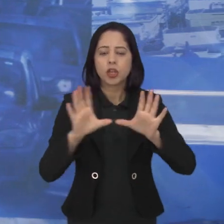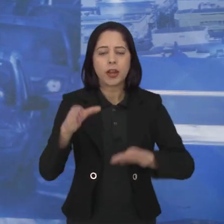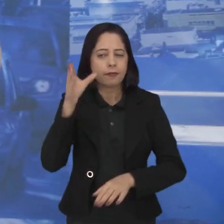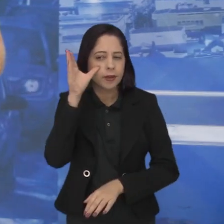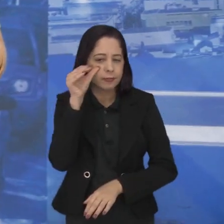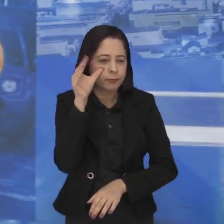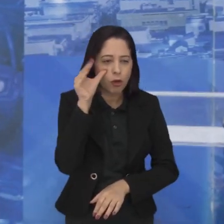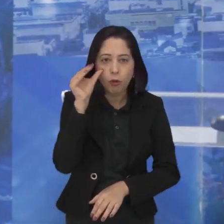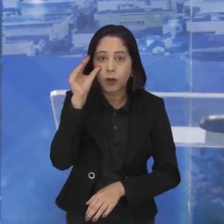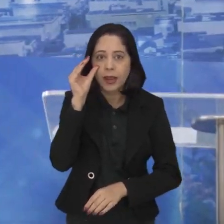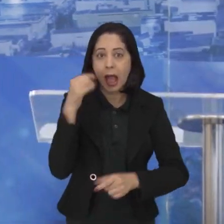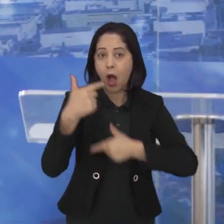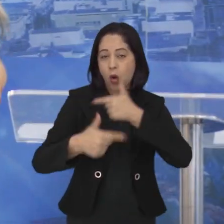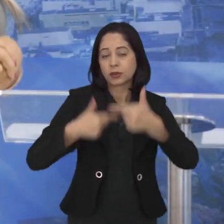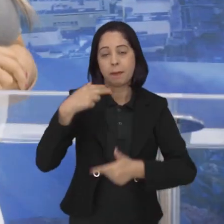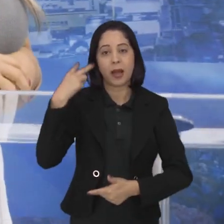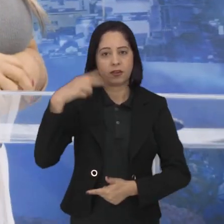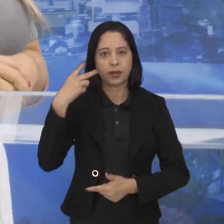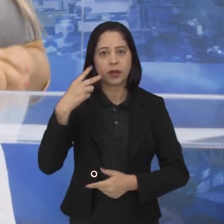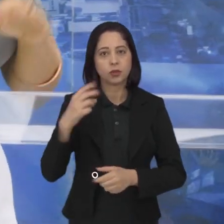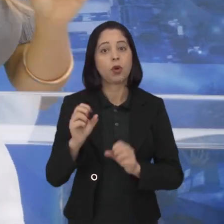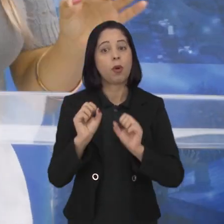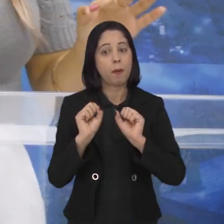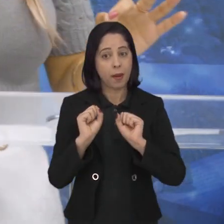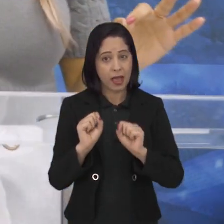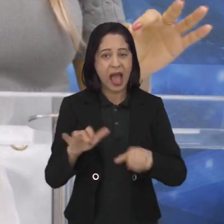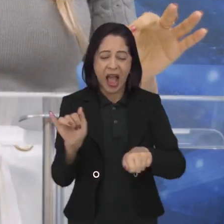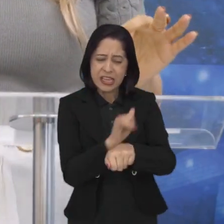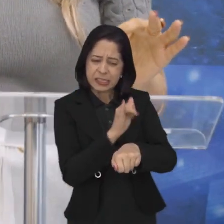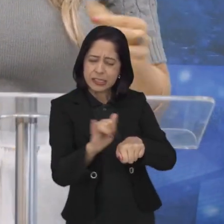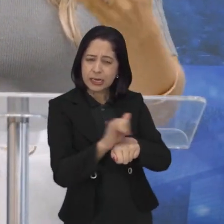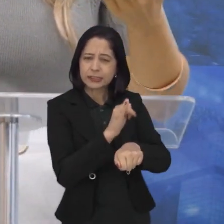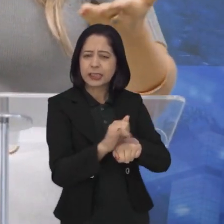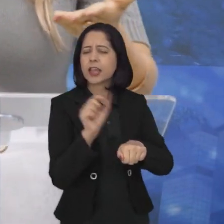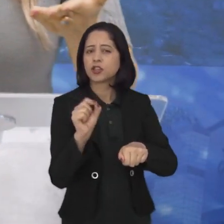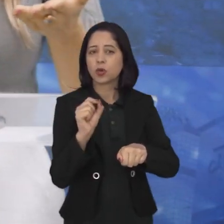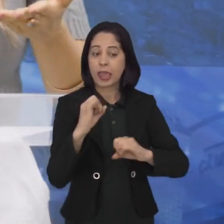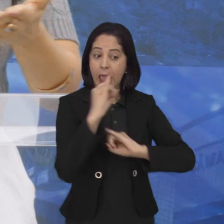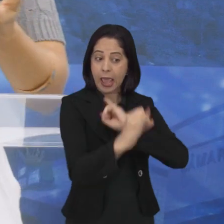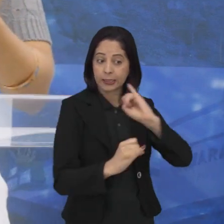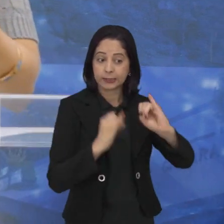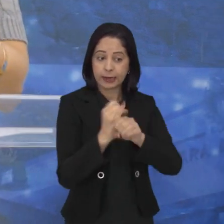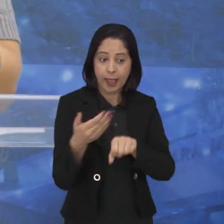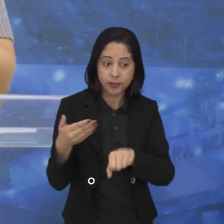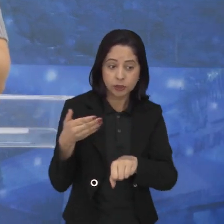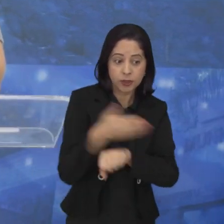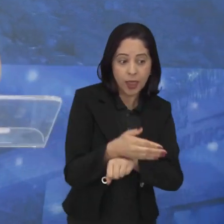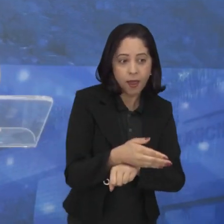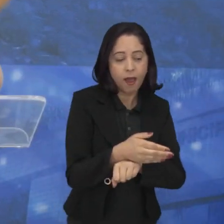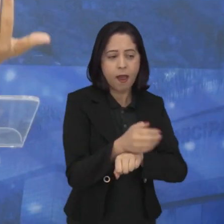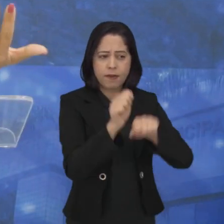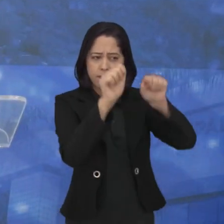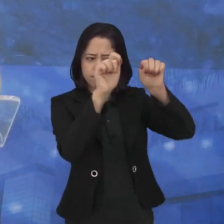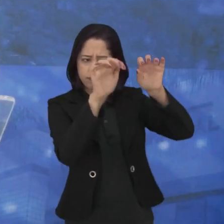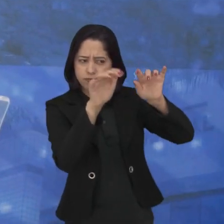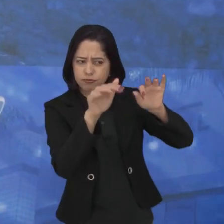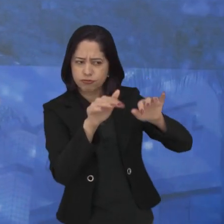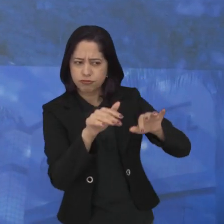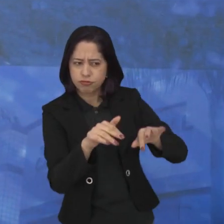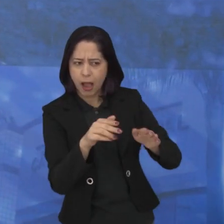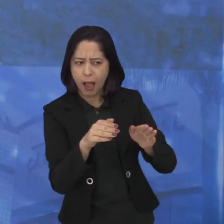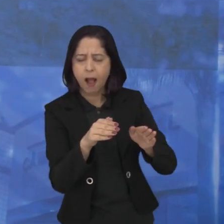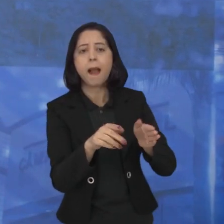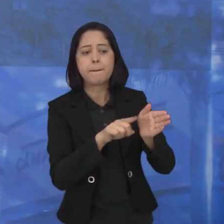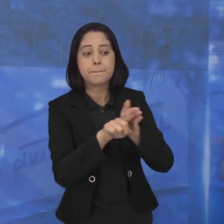Legislativo através do Câmara Sem Papel. A ferramenta permite a consulta pela internet dos projetos de lei aprovados ou